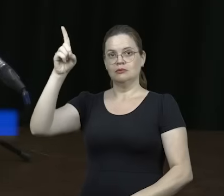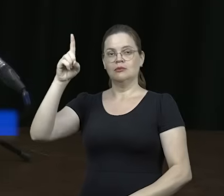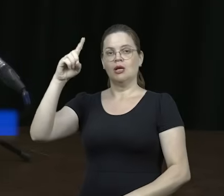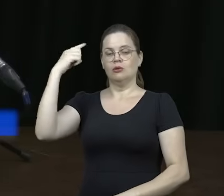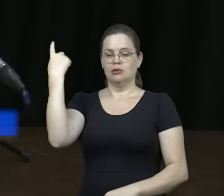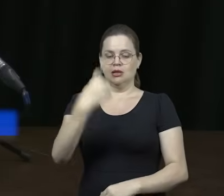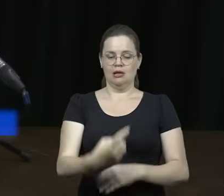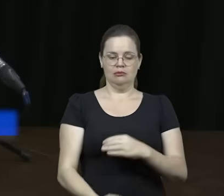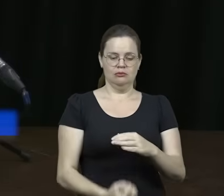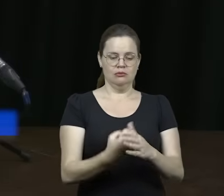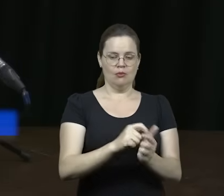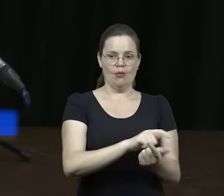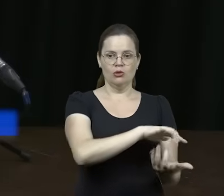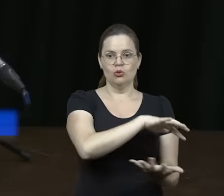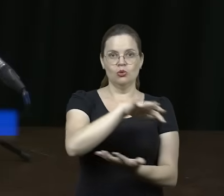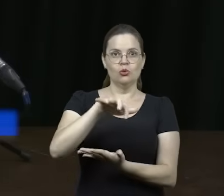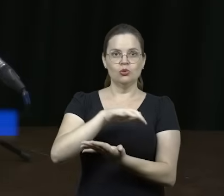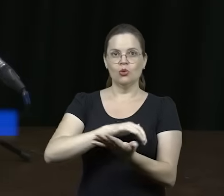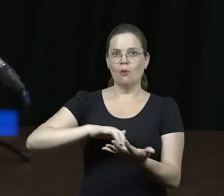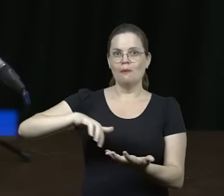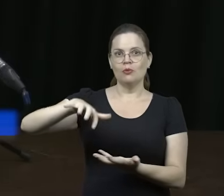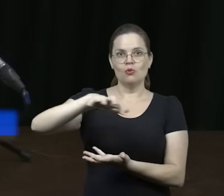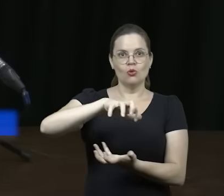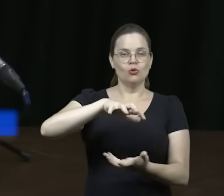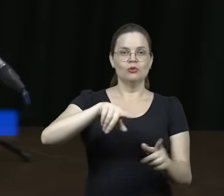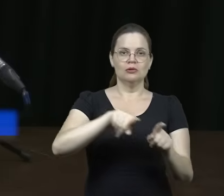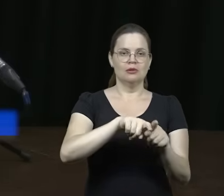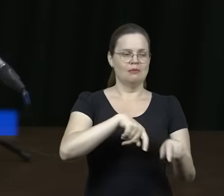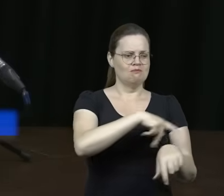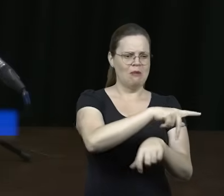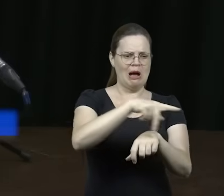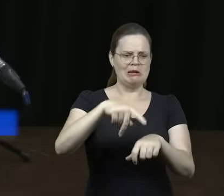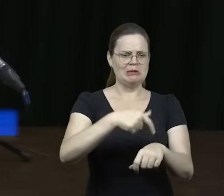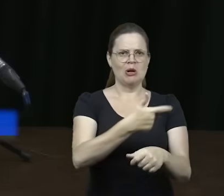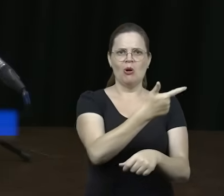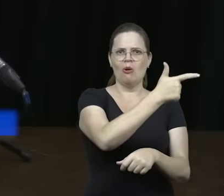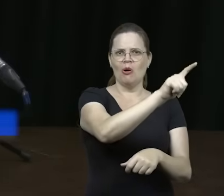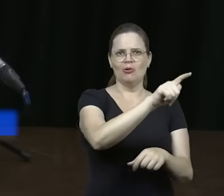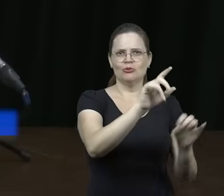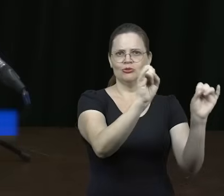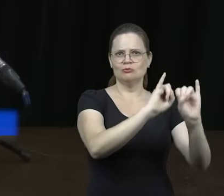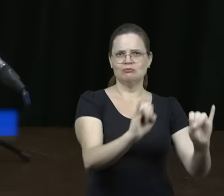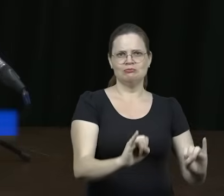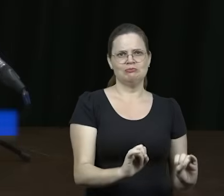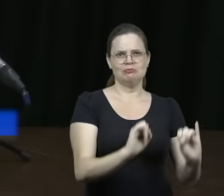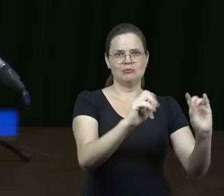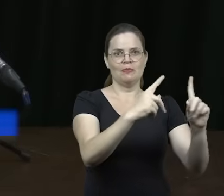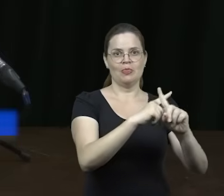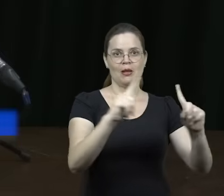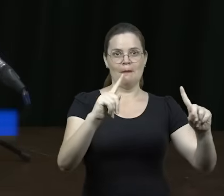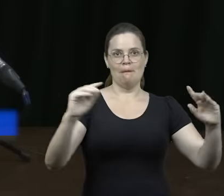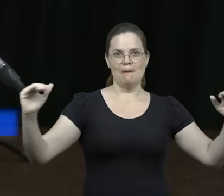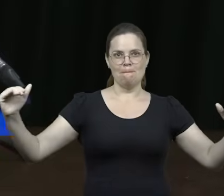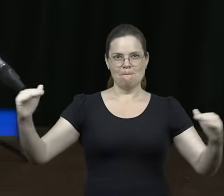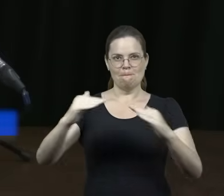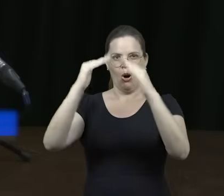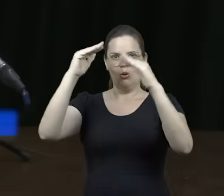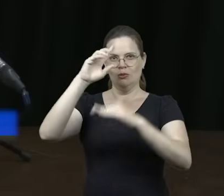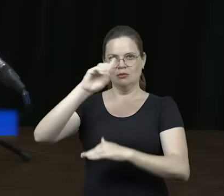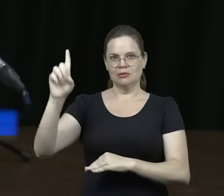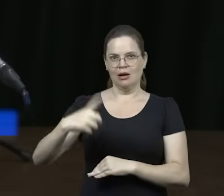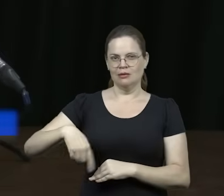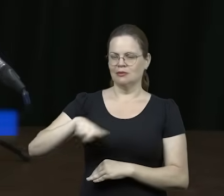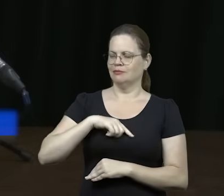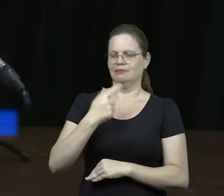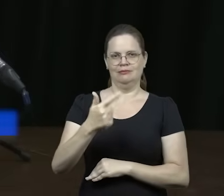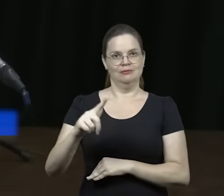as nações, as religiões podem ter outros deuses, mas não há Deus que se compare ao Senhor nosso